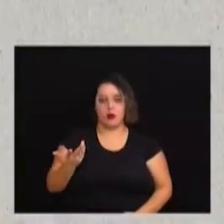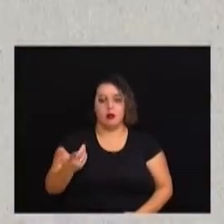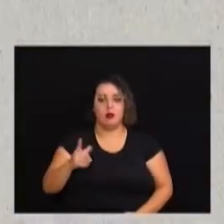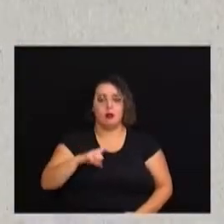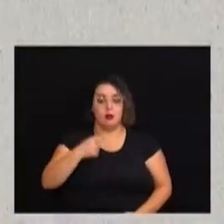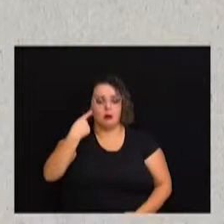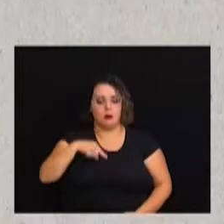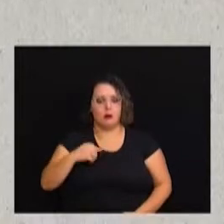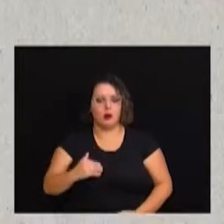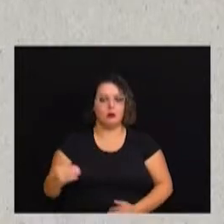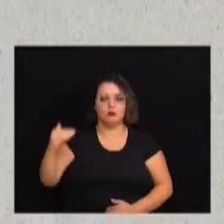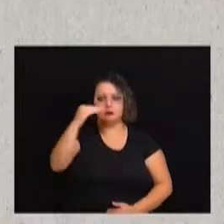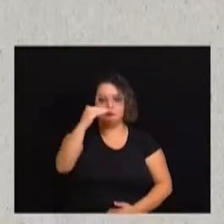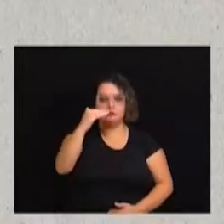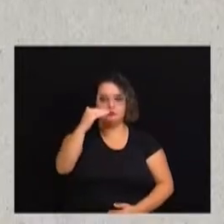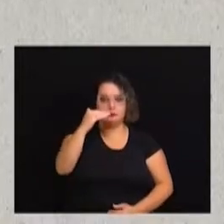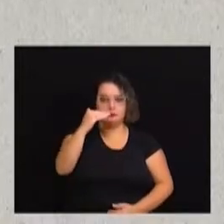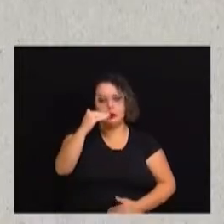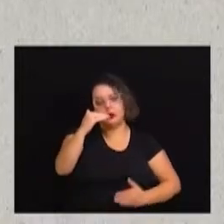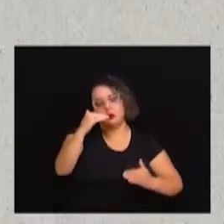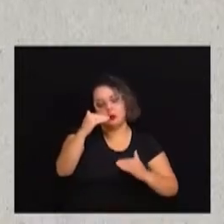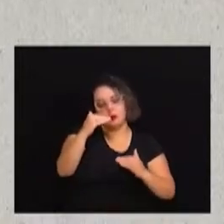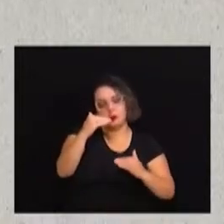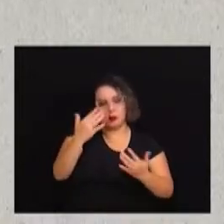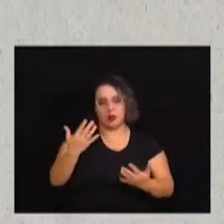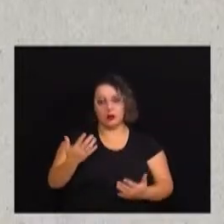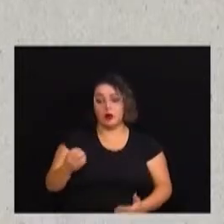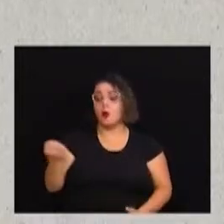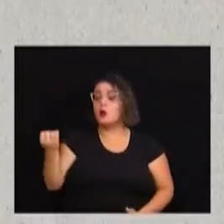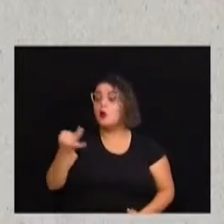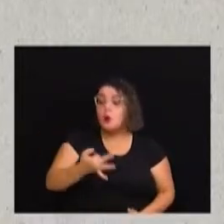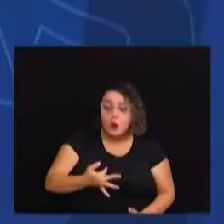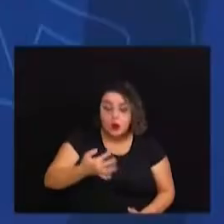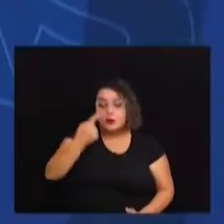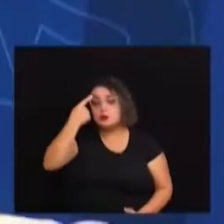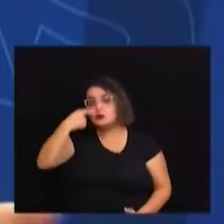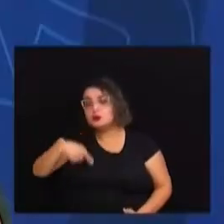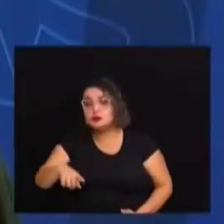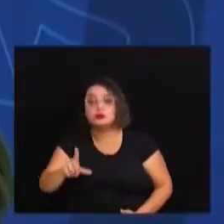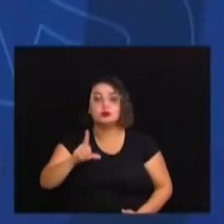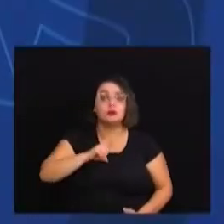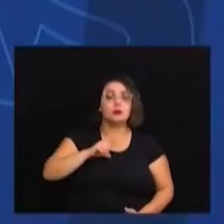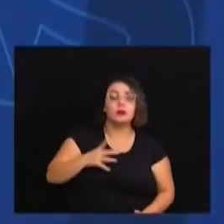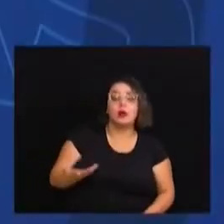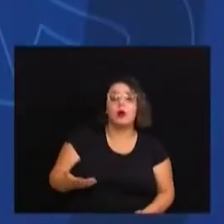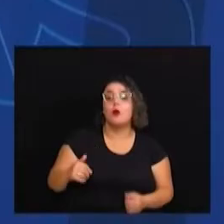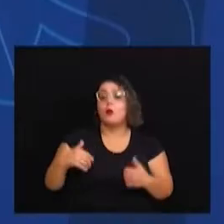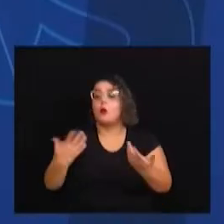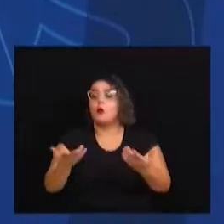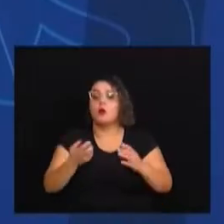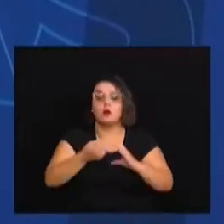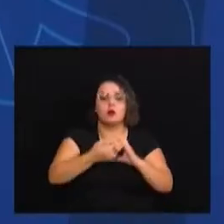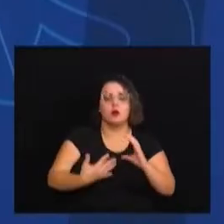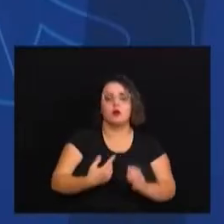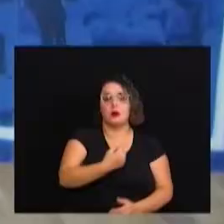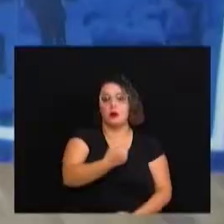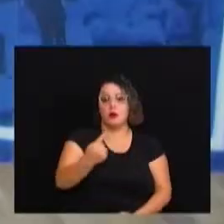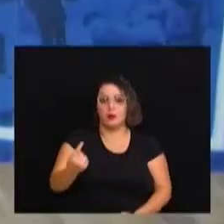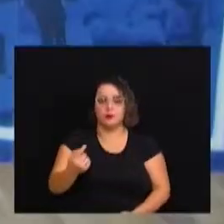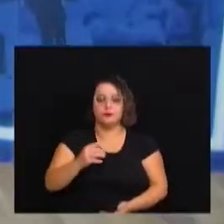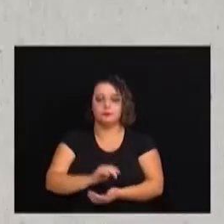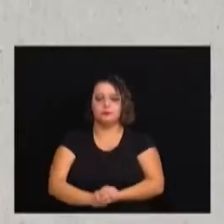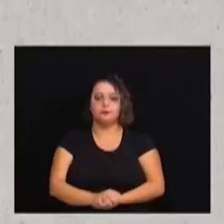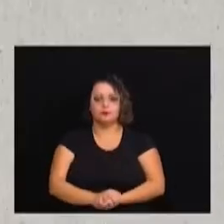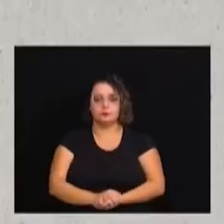perfil predominante e um subperfil. Quantos perfis que existem e quais as características de cada